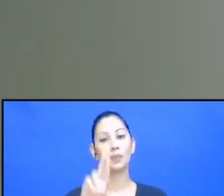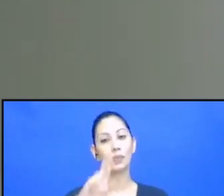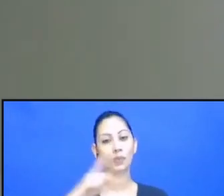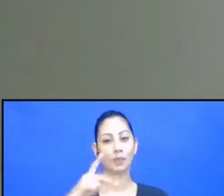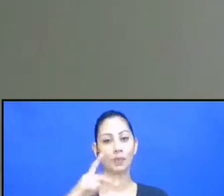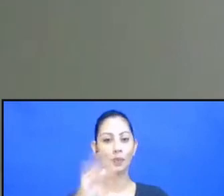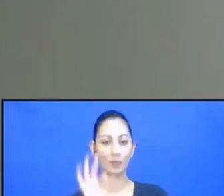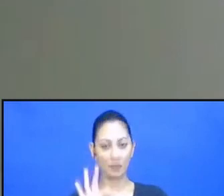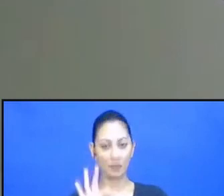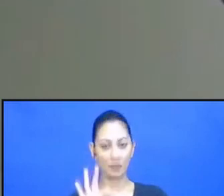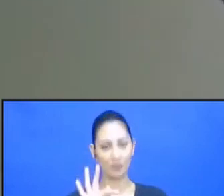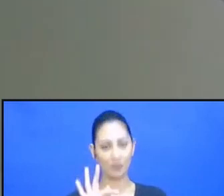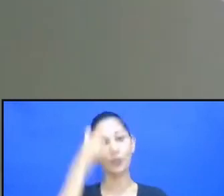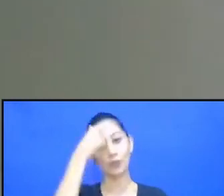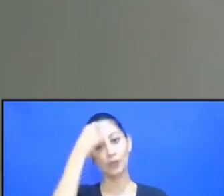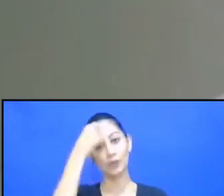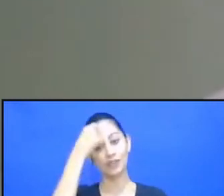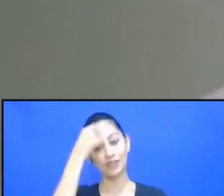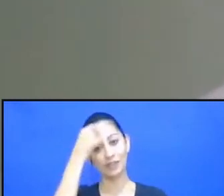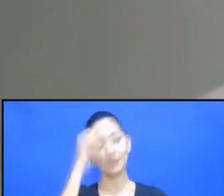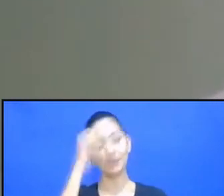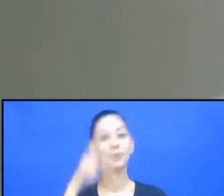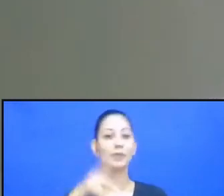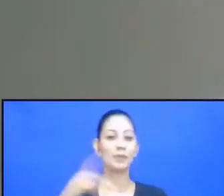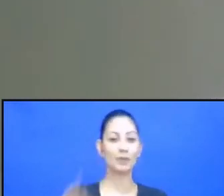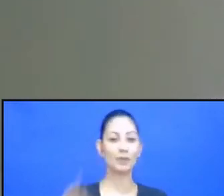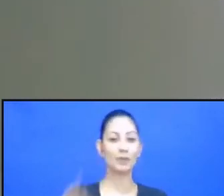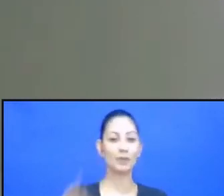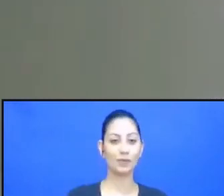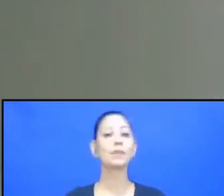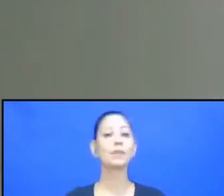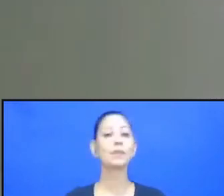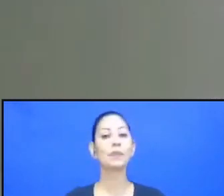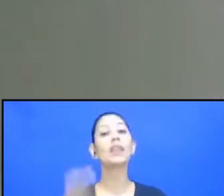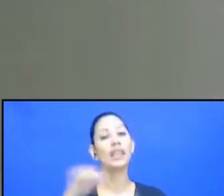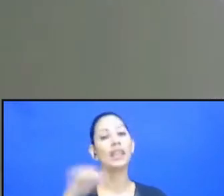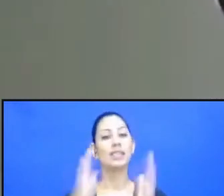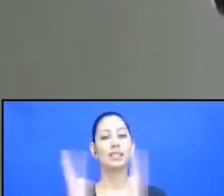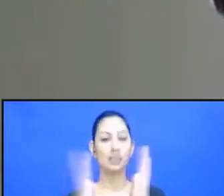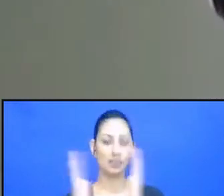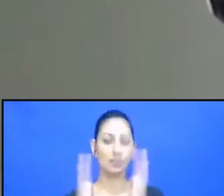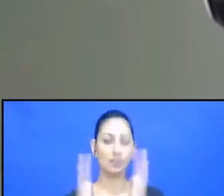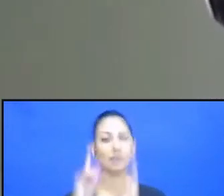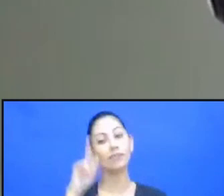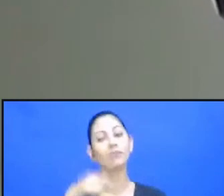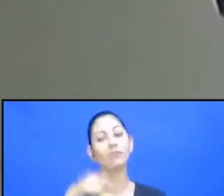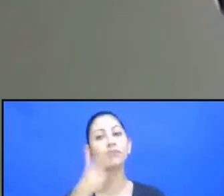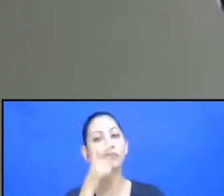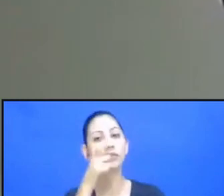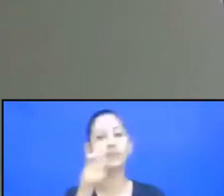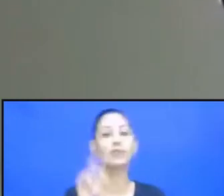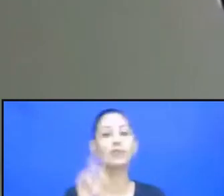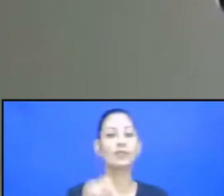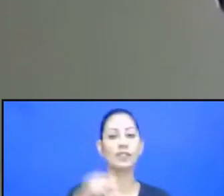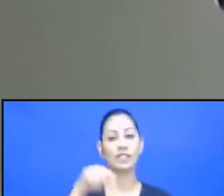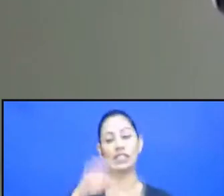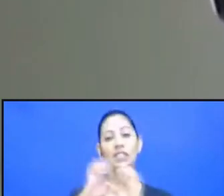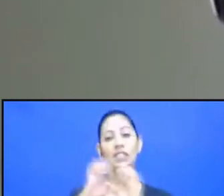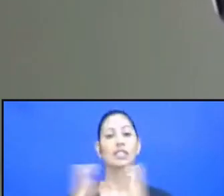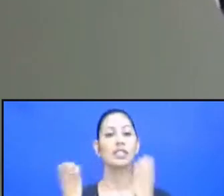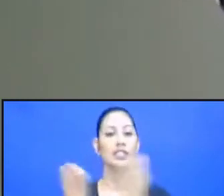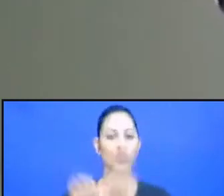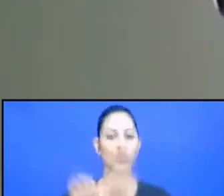fazer esses congressos virtuais que sempre existiram, mas que agora eles cobram